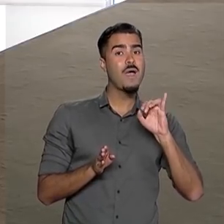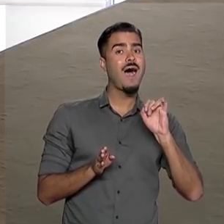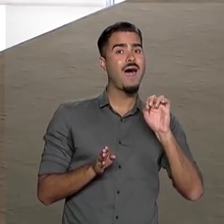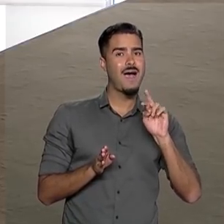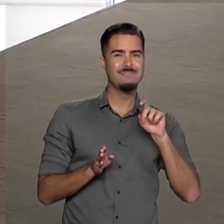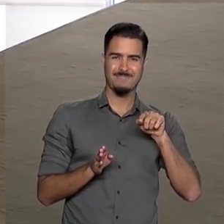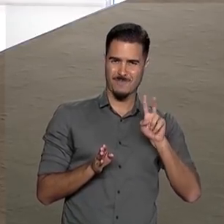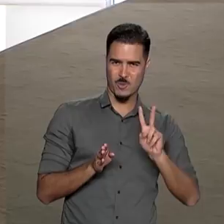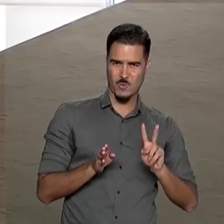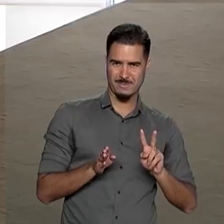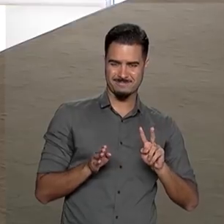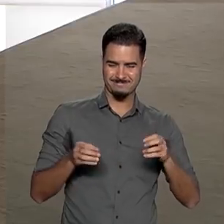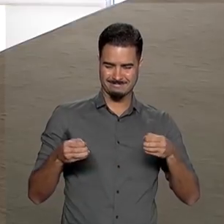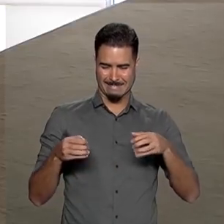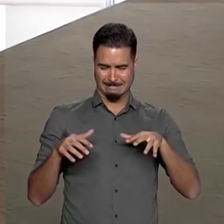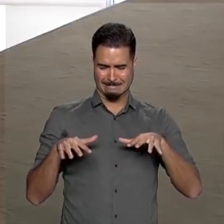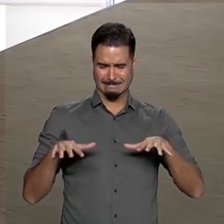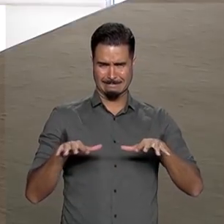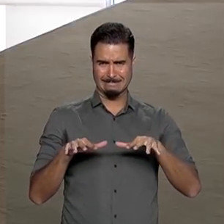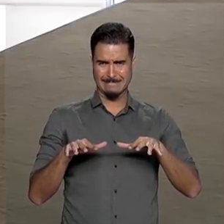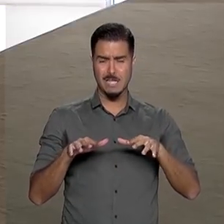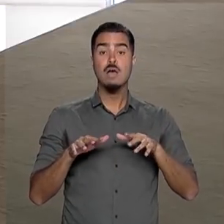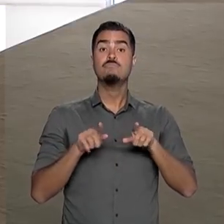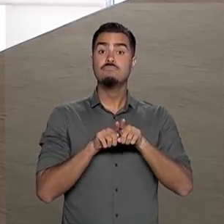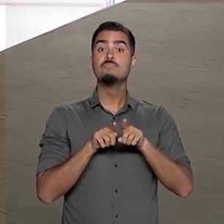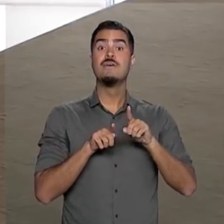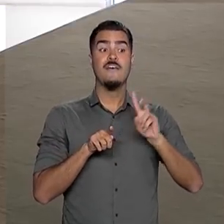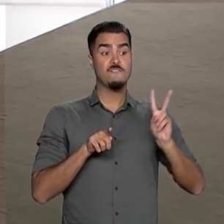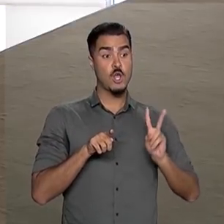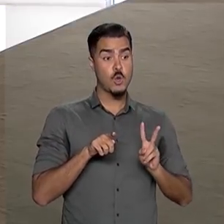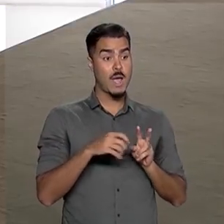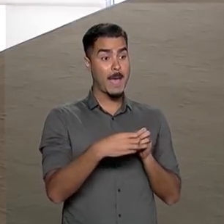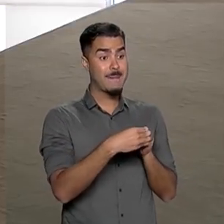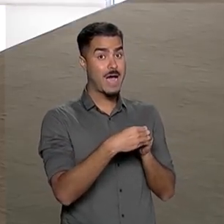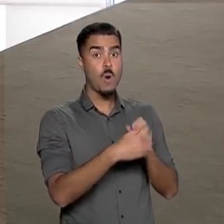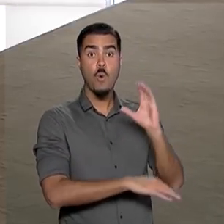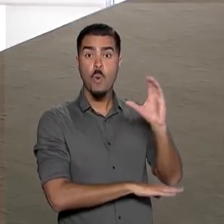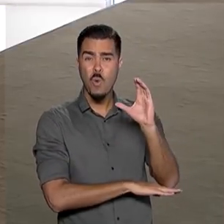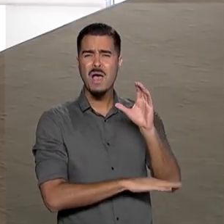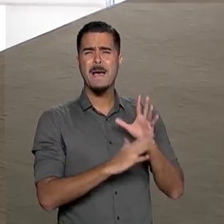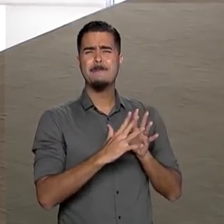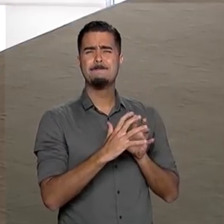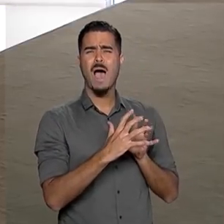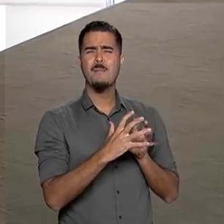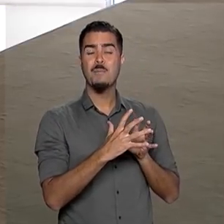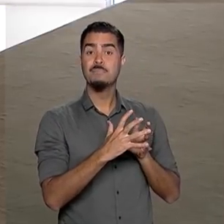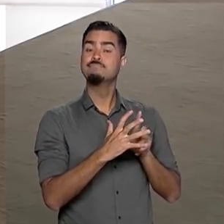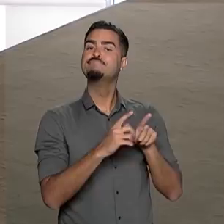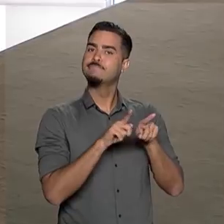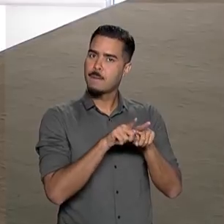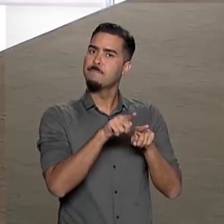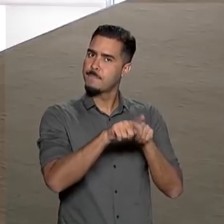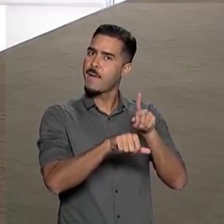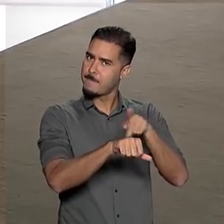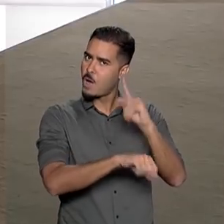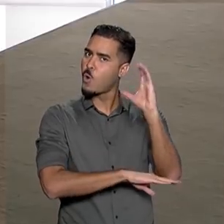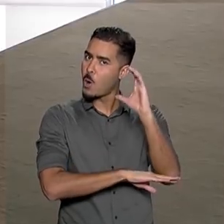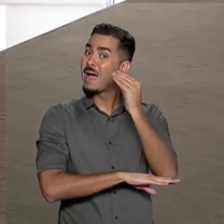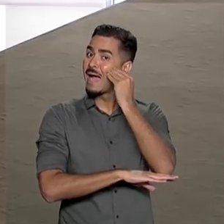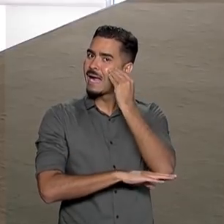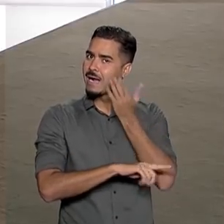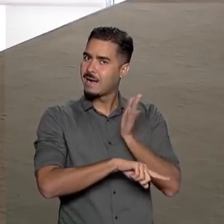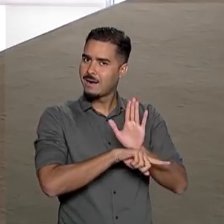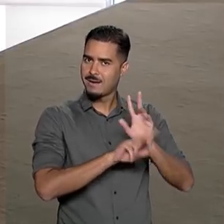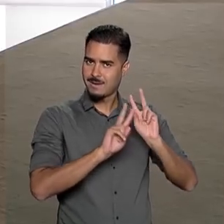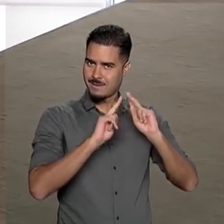também foram registrados conflitos na fronteira da Venezuela com a Colômbia país que também tentava enviar ajuda